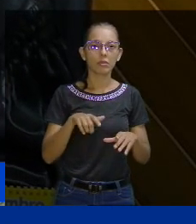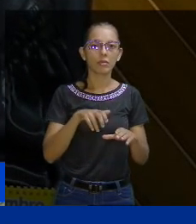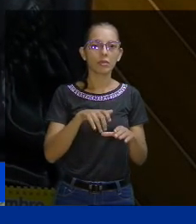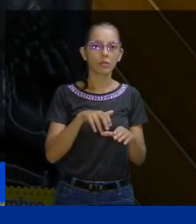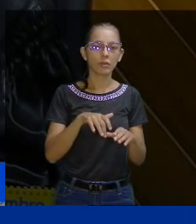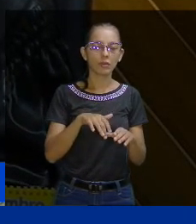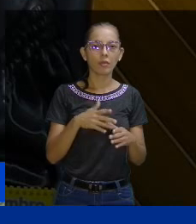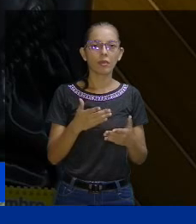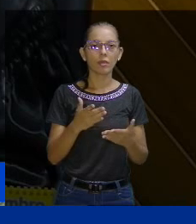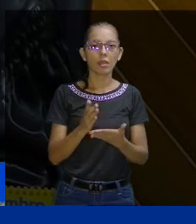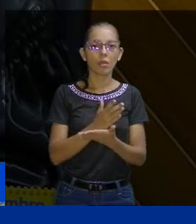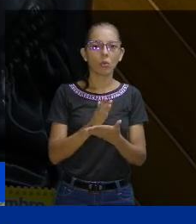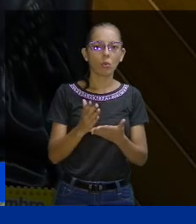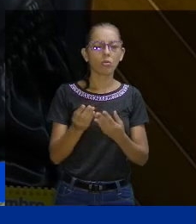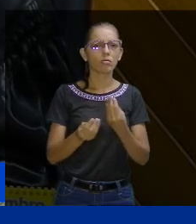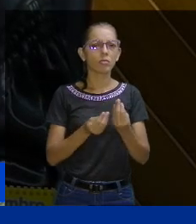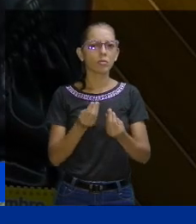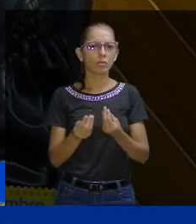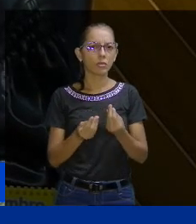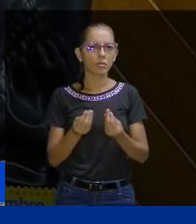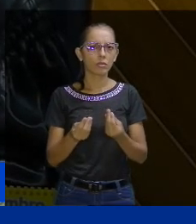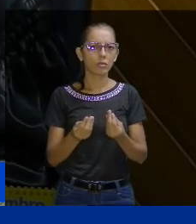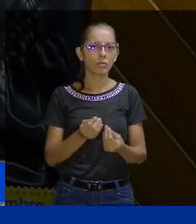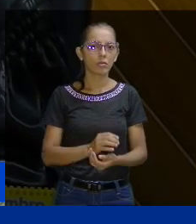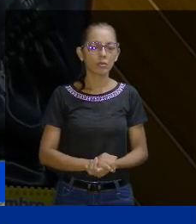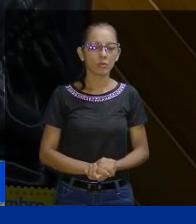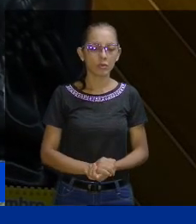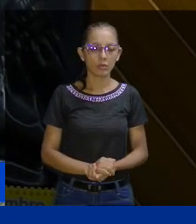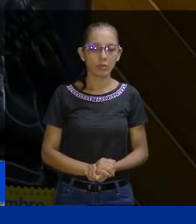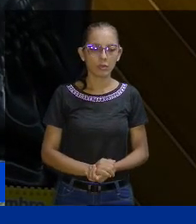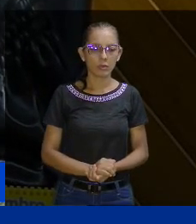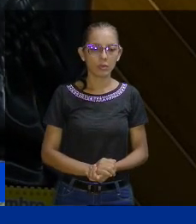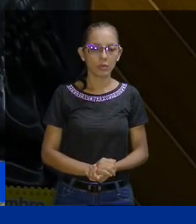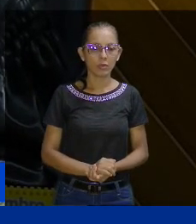em que envolvem comprovada